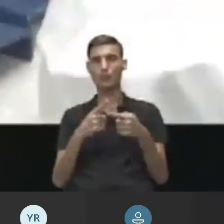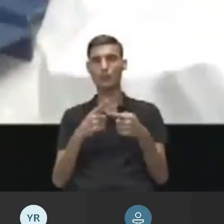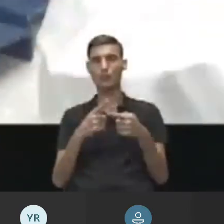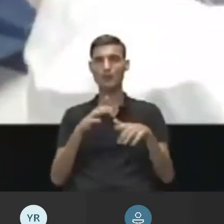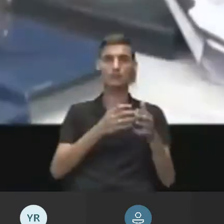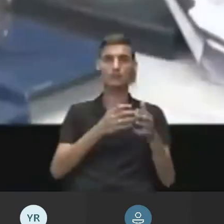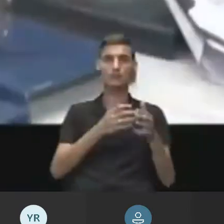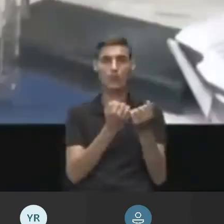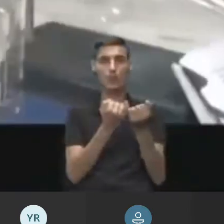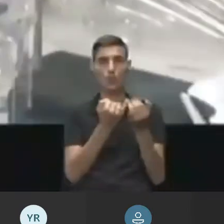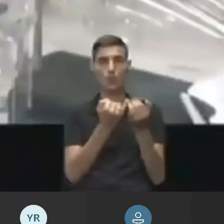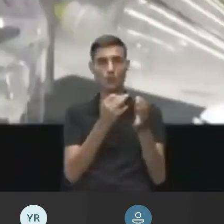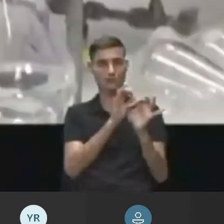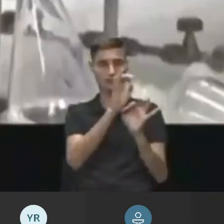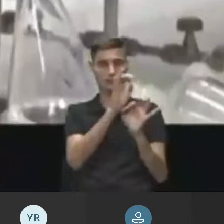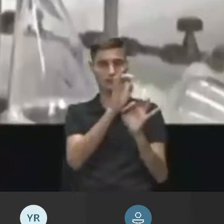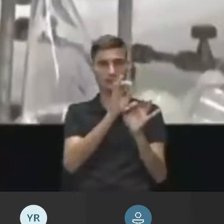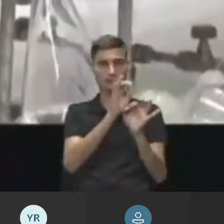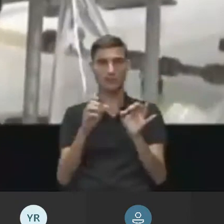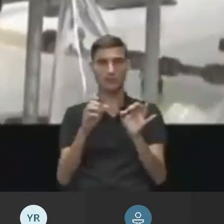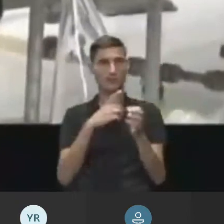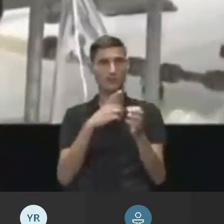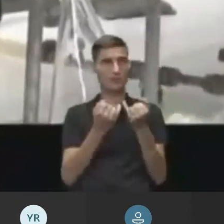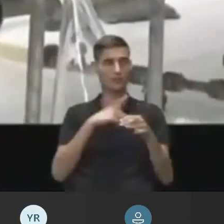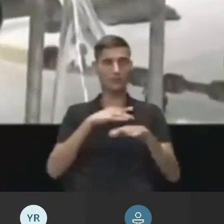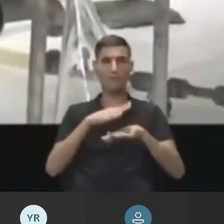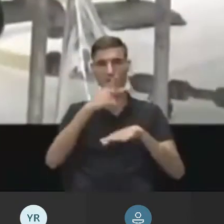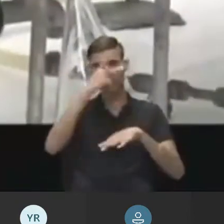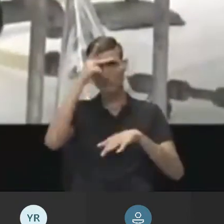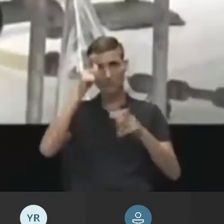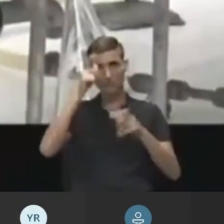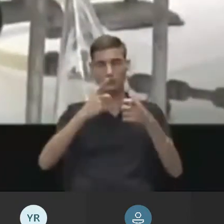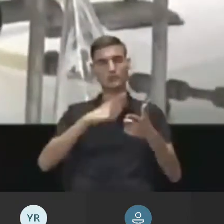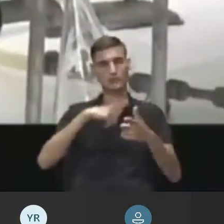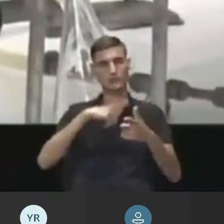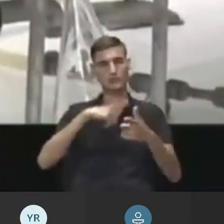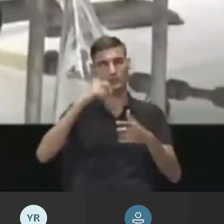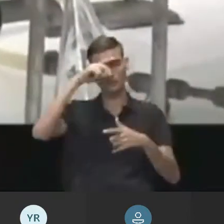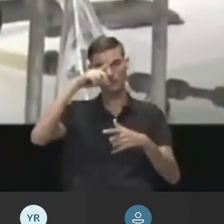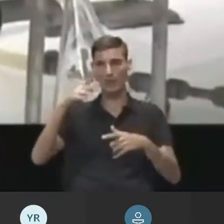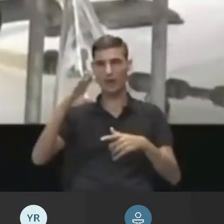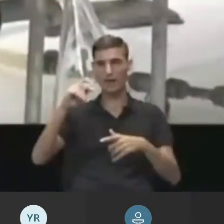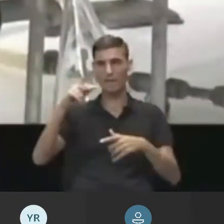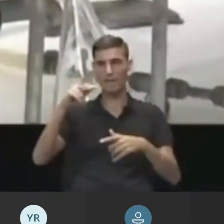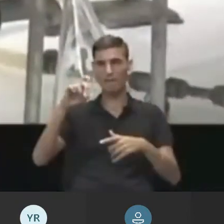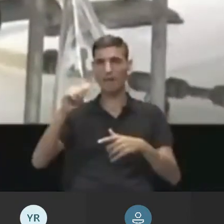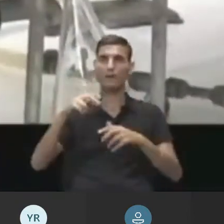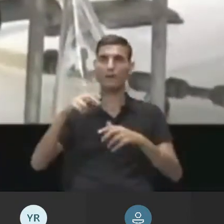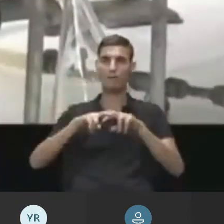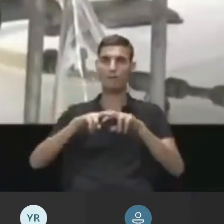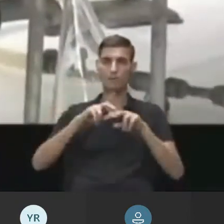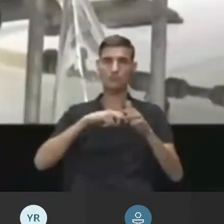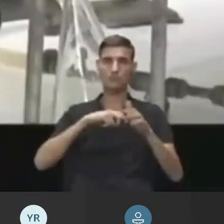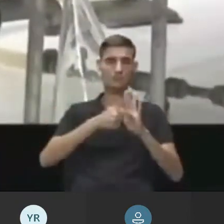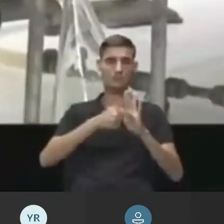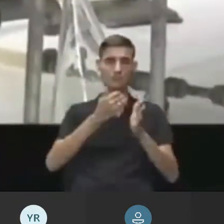e vamos colocar lá no funil, onde você retirou a parte aquosa. Coloque 30